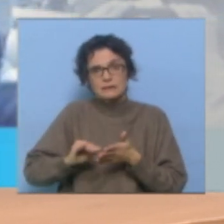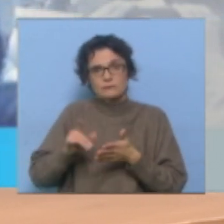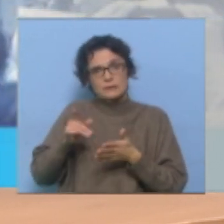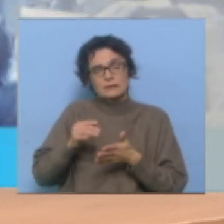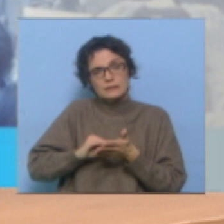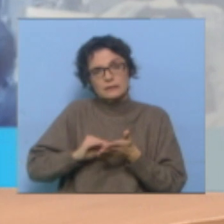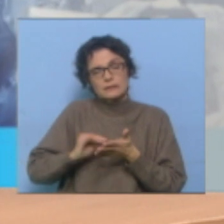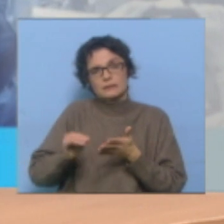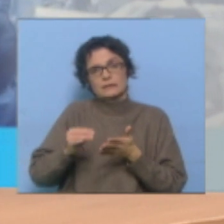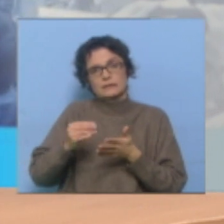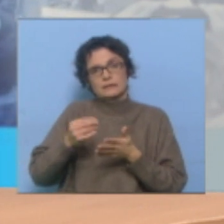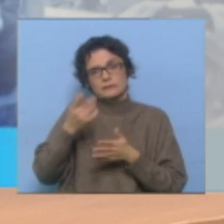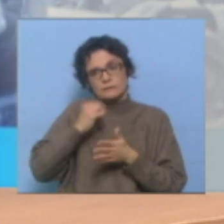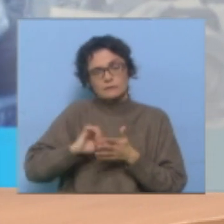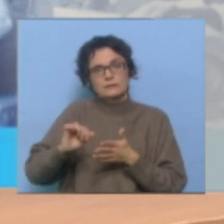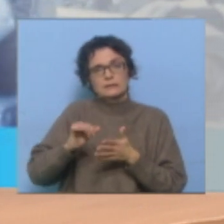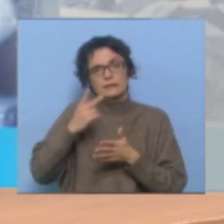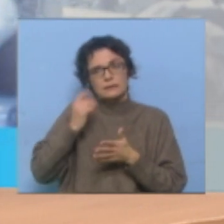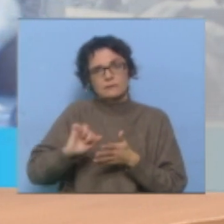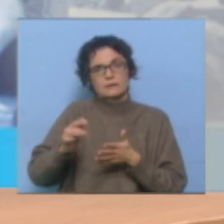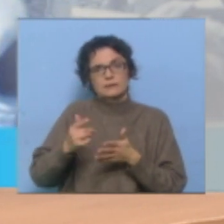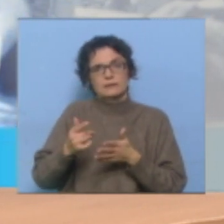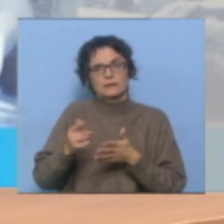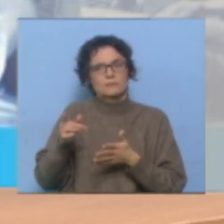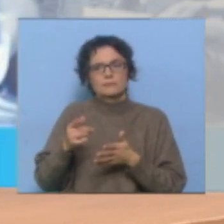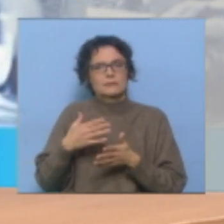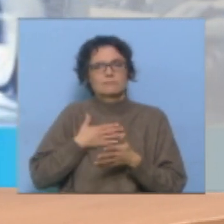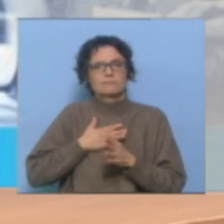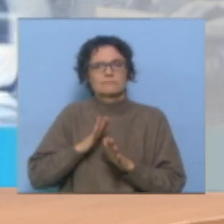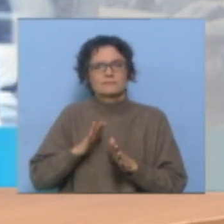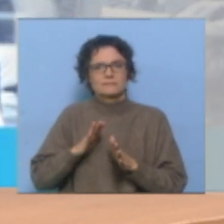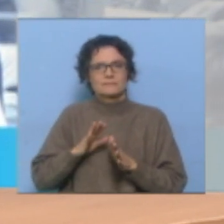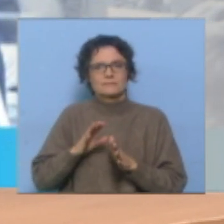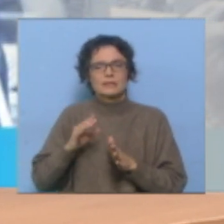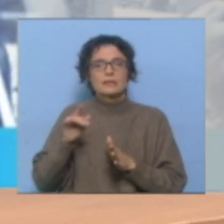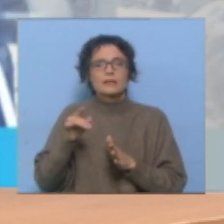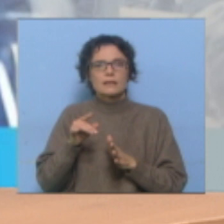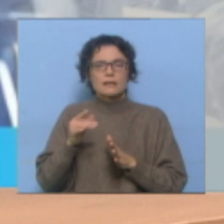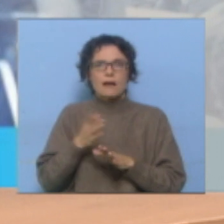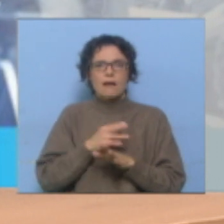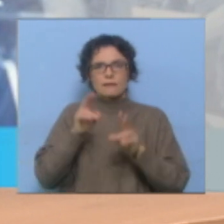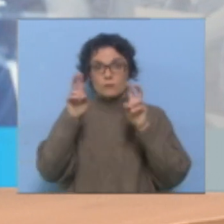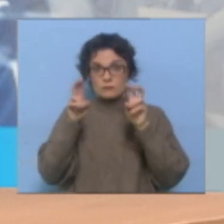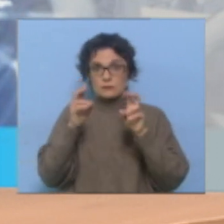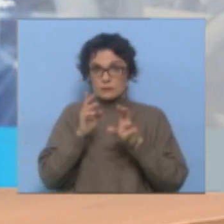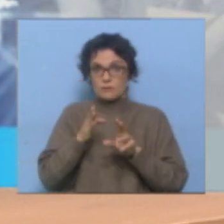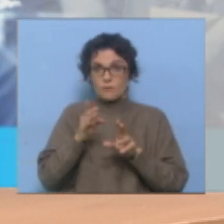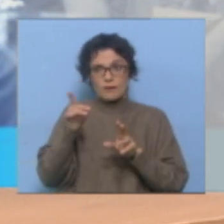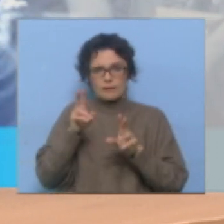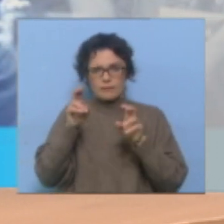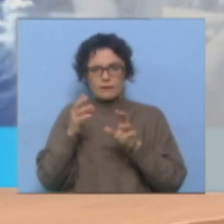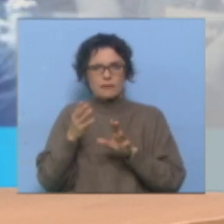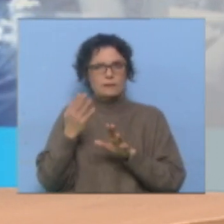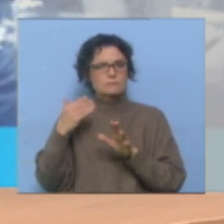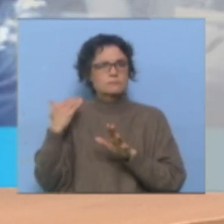própria biografia. Que nunca fez. Que nunca fez. Chegou a ter um título, chegou-me a dizer que tinha